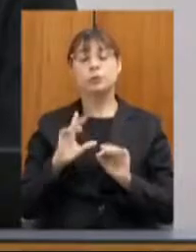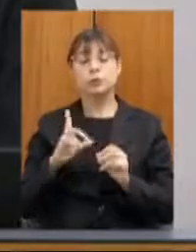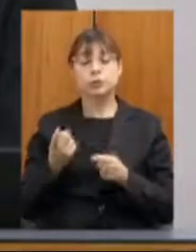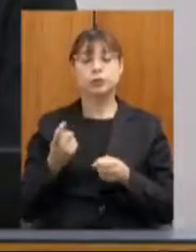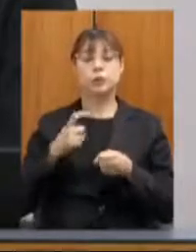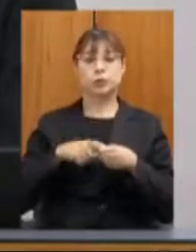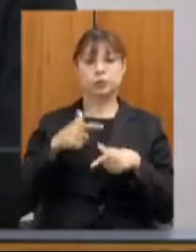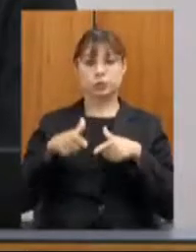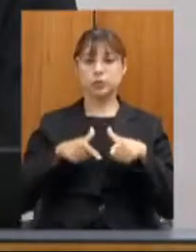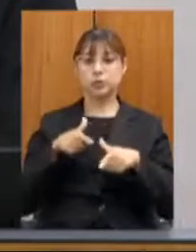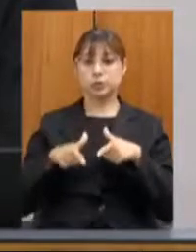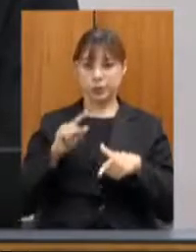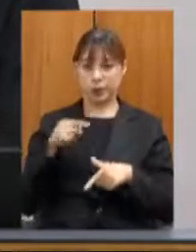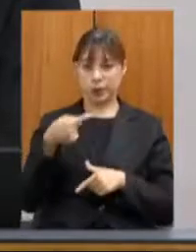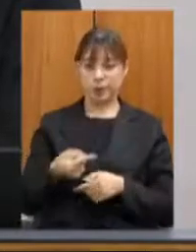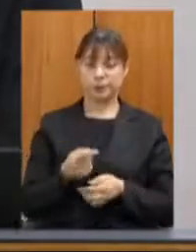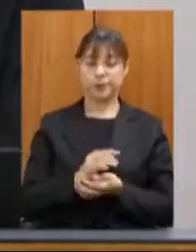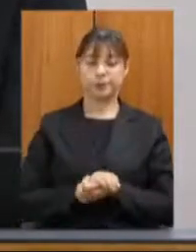atividades rotineiras.